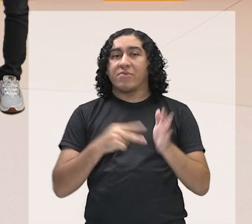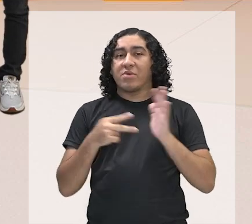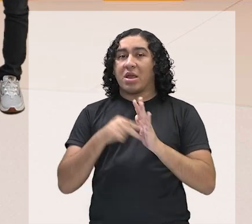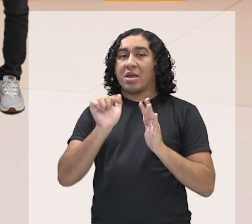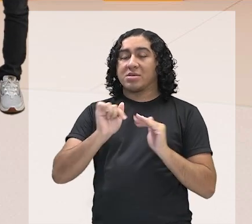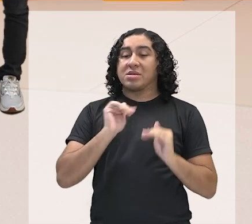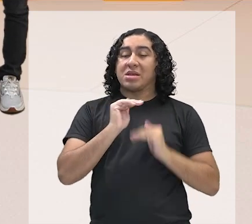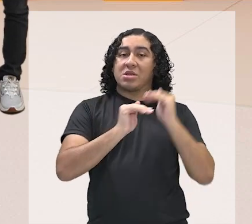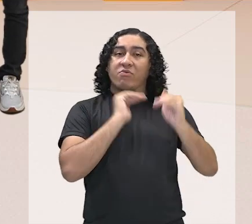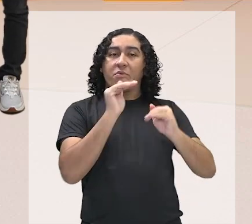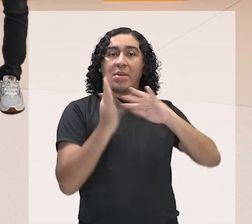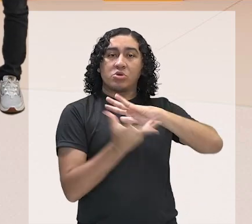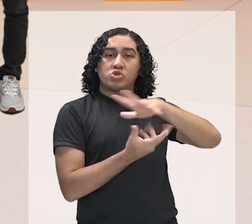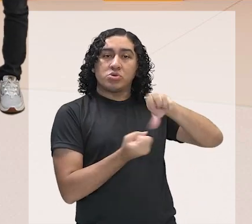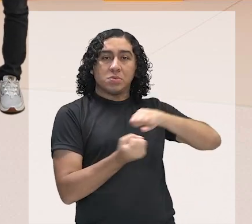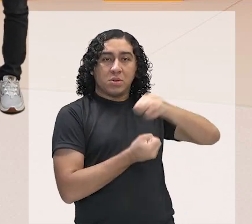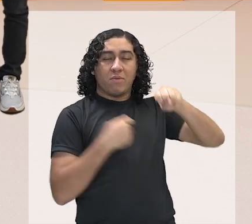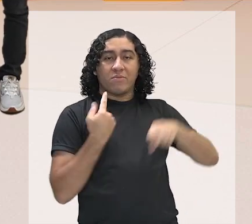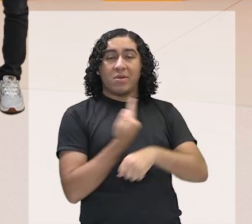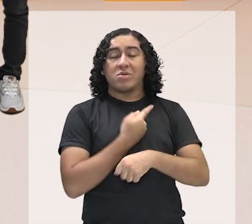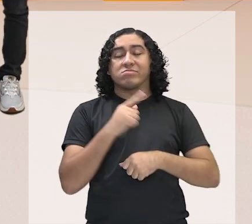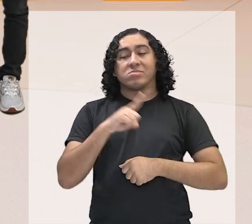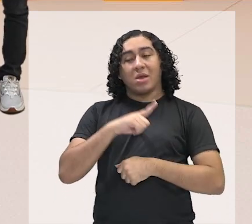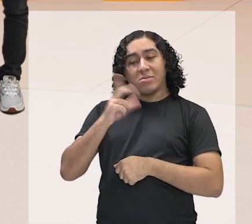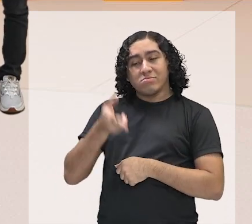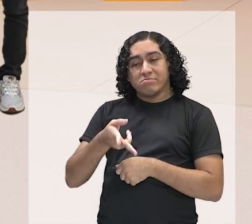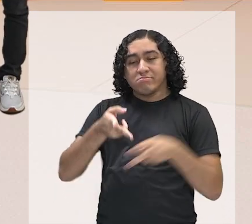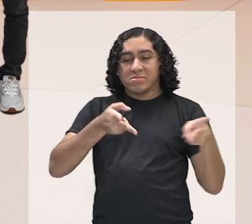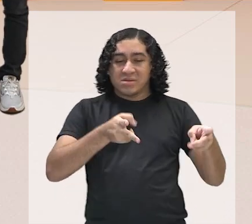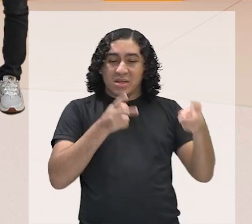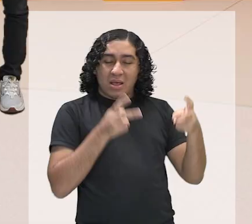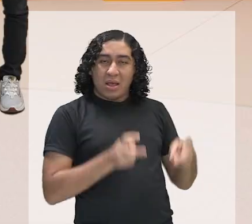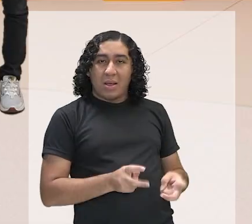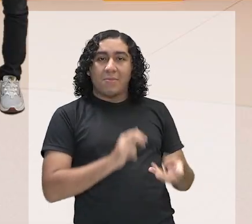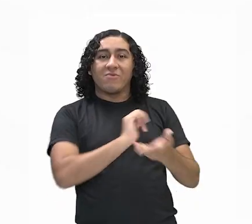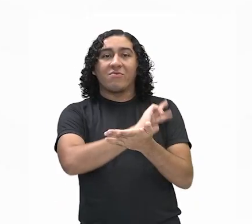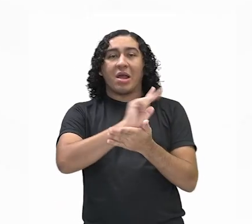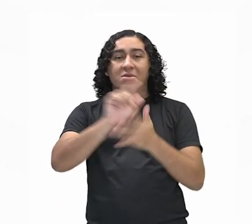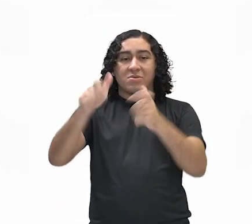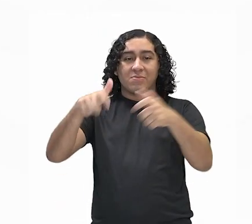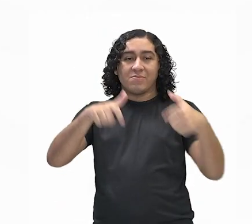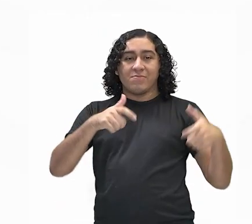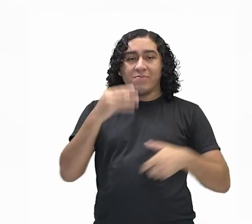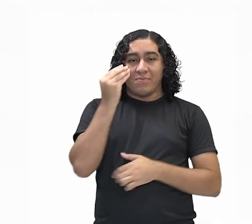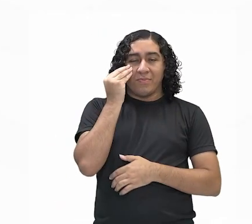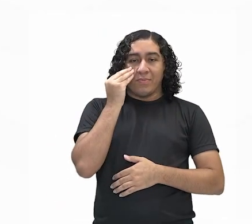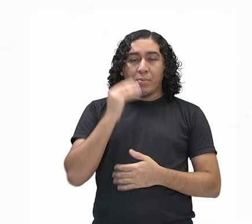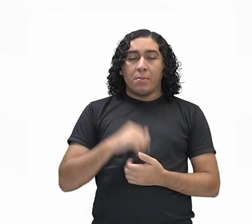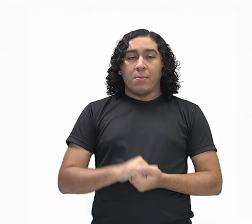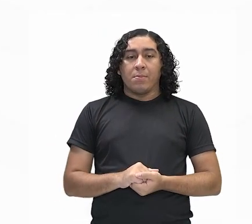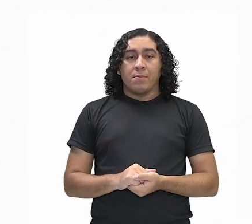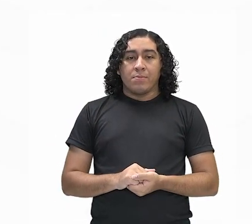desenvolvimento sustentável que a gente tanto fala, que a gente tanto escuta e lê também por aí. Acompanhe comigo. Bem, a gente pode dizer